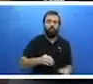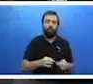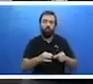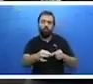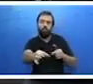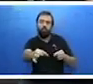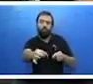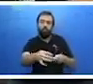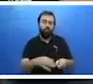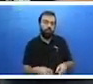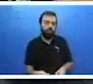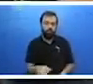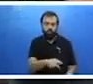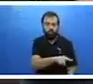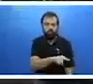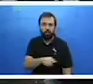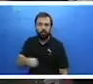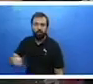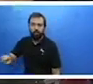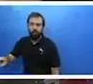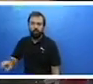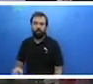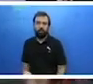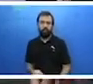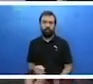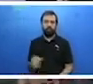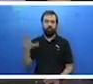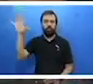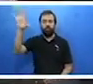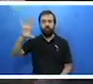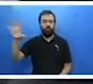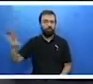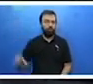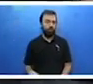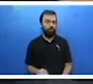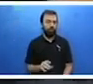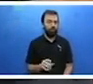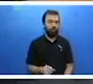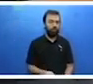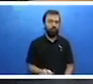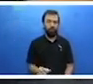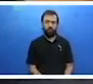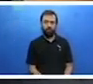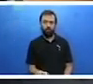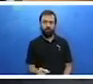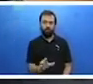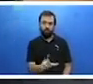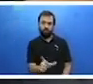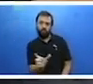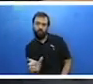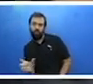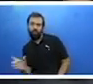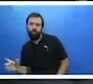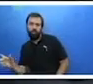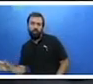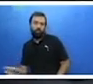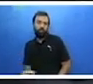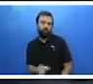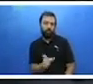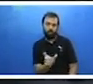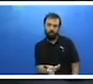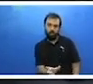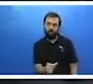um. Embaixo nós temos as nossas regiões. E nós temos as coluninhas. Região